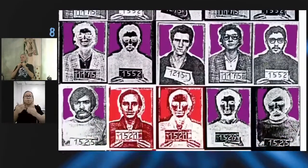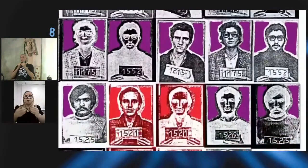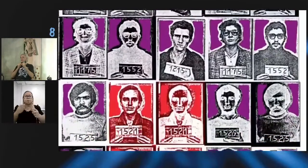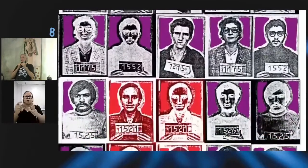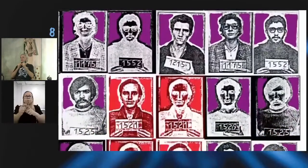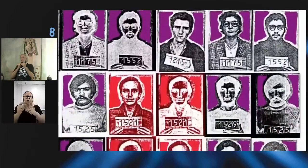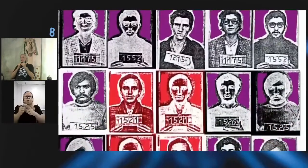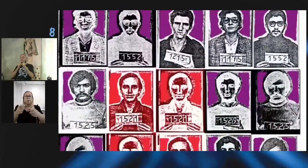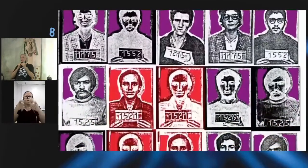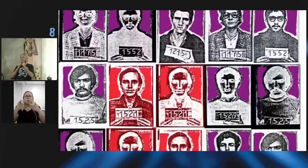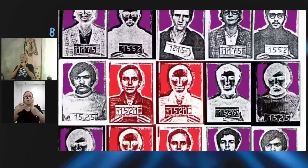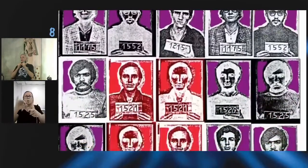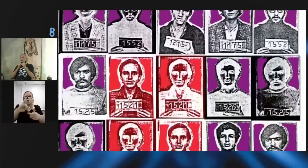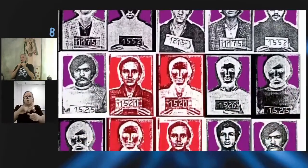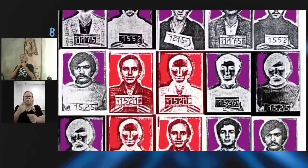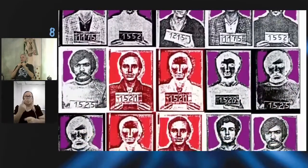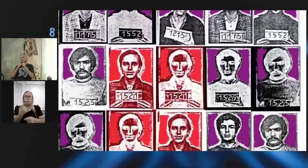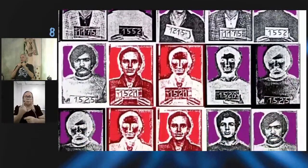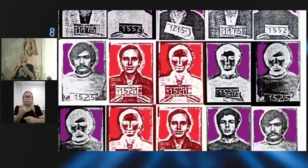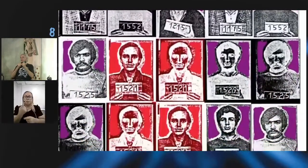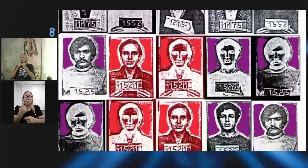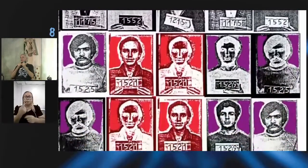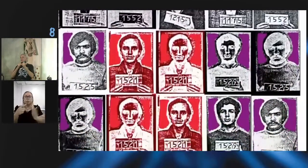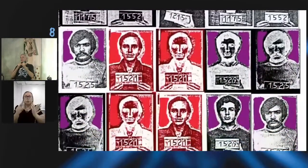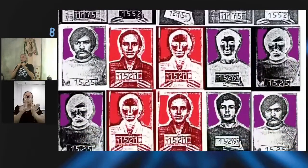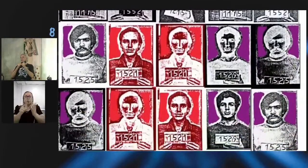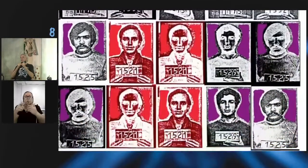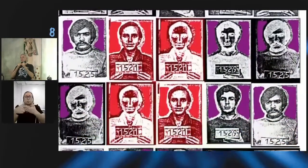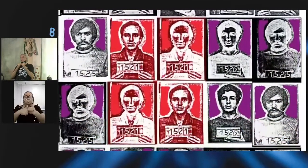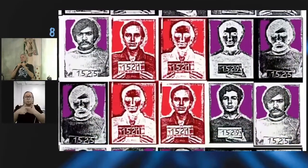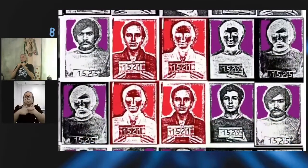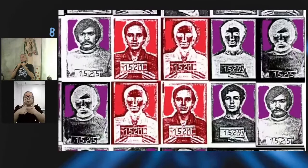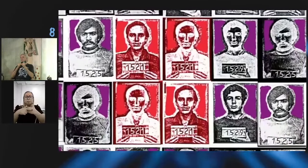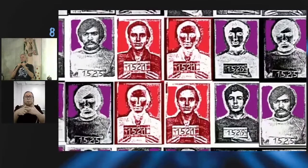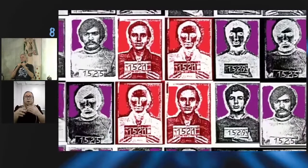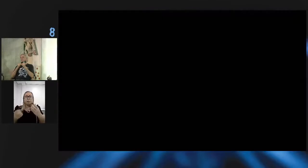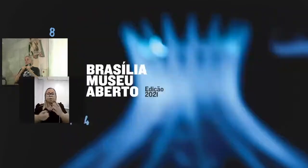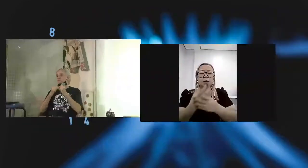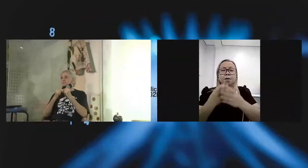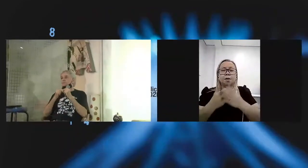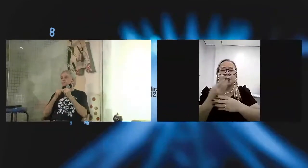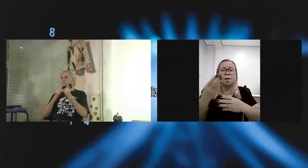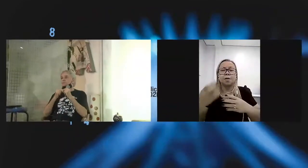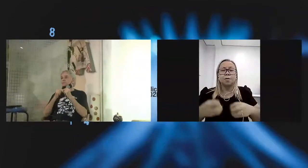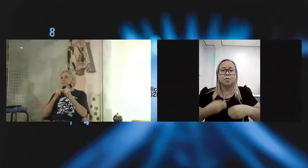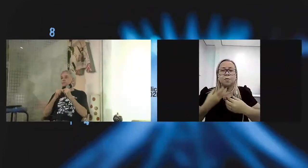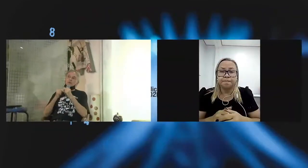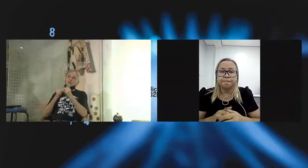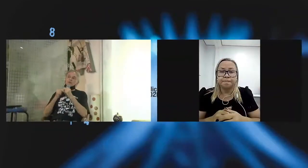um, dizer, dos papéis na composição do poema. A palavra é um elemento a mais.